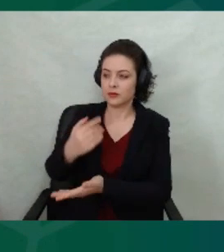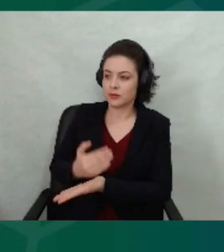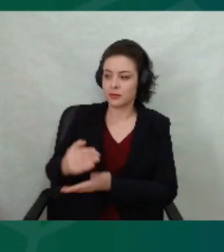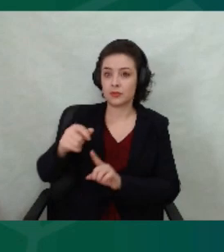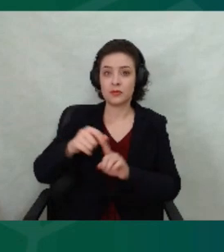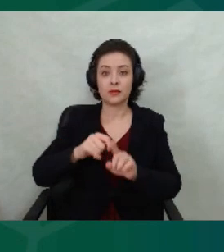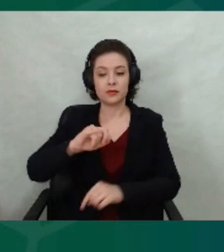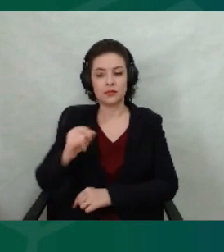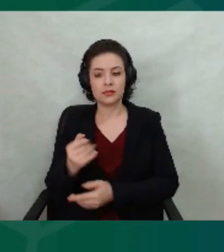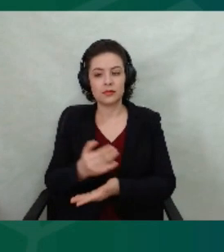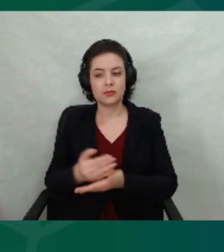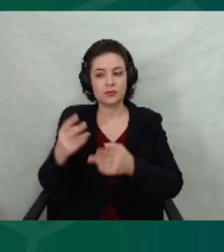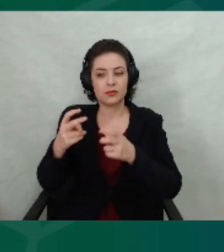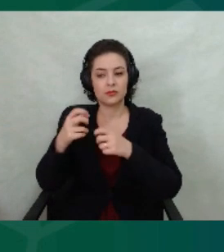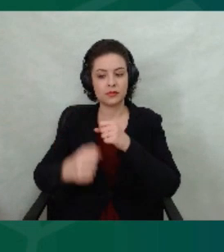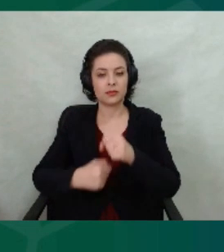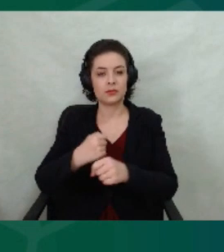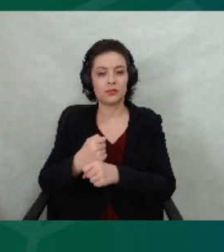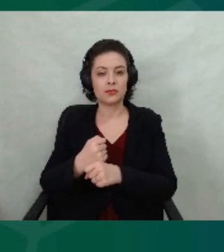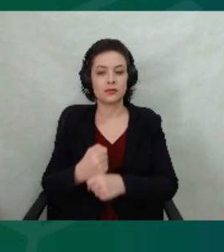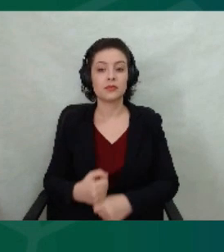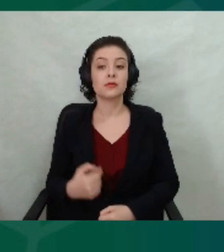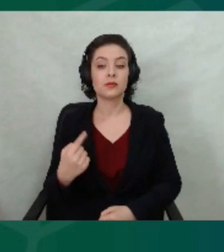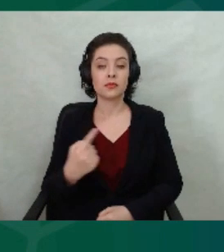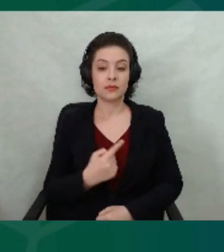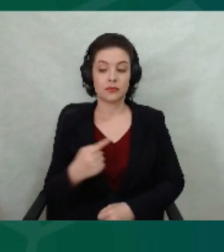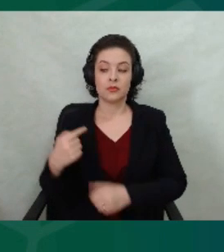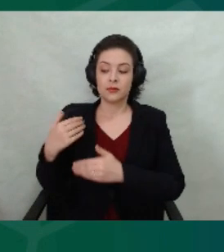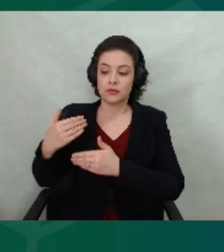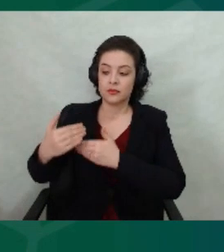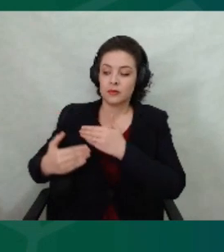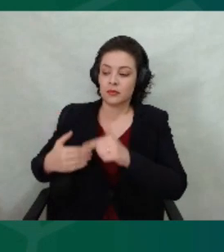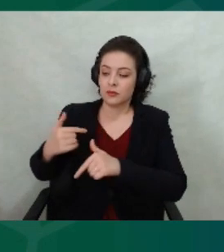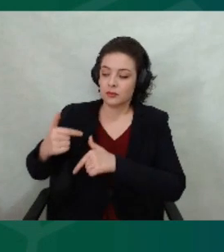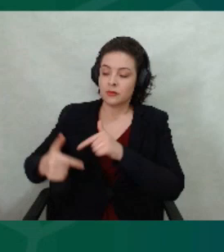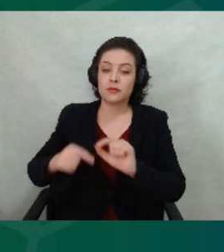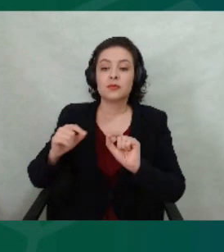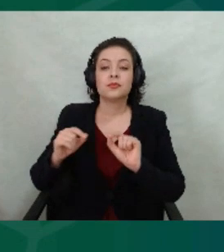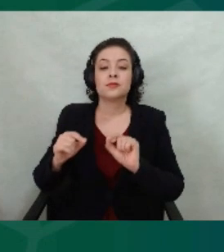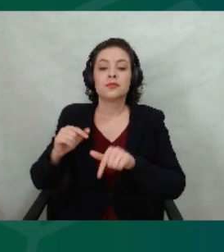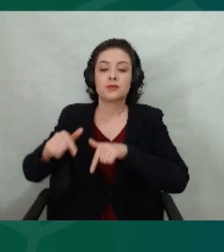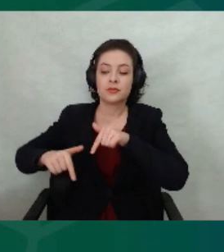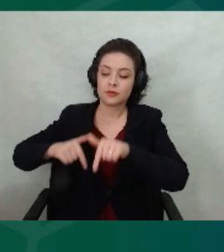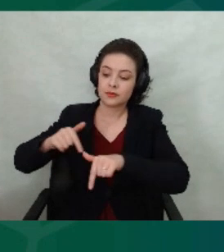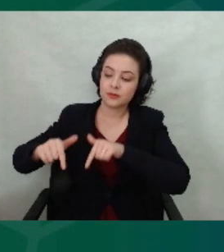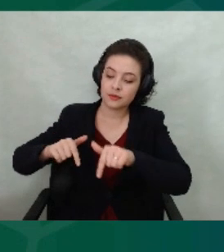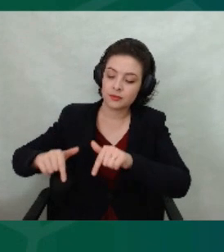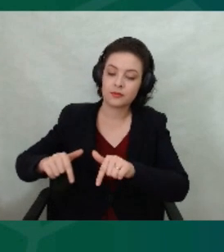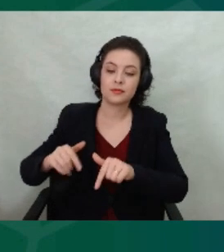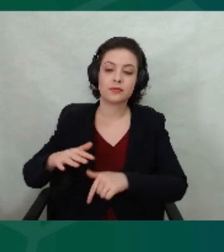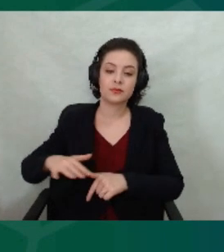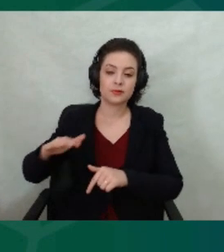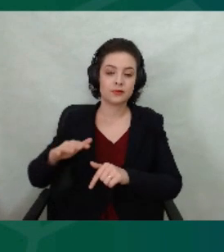início do ano, a gente já vem trabalhando muito com relação às questões